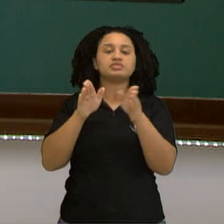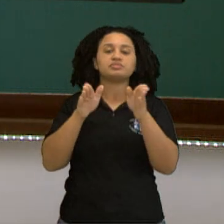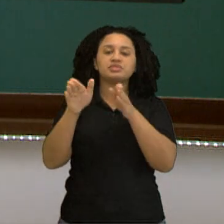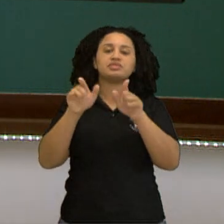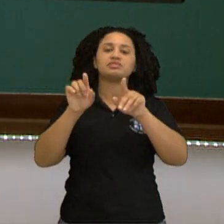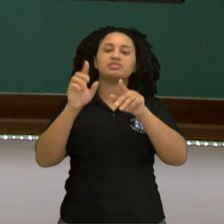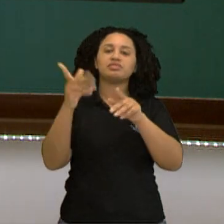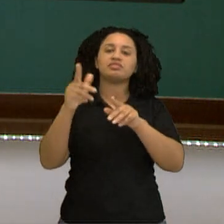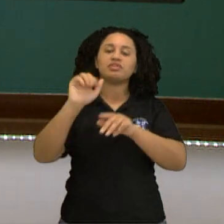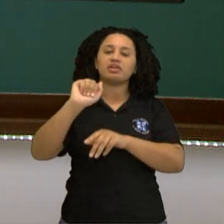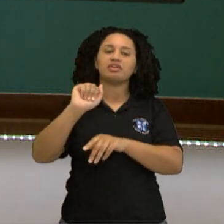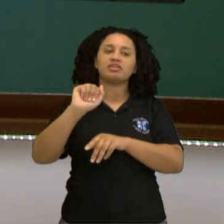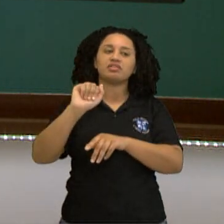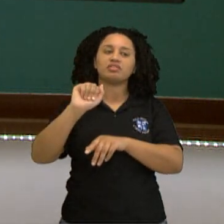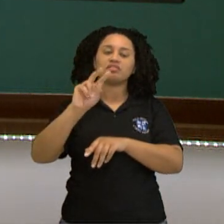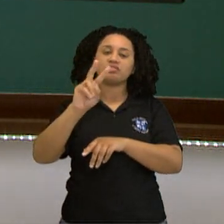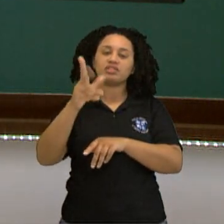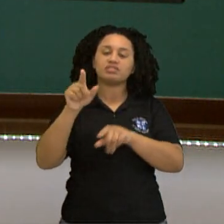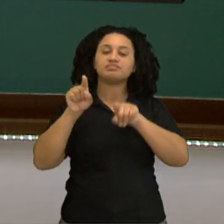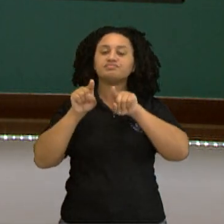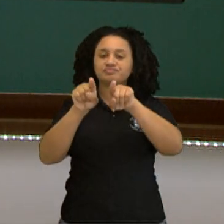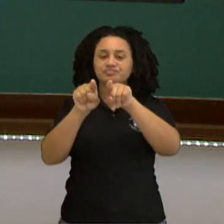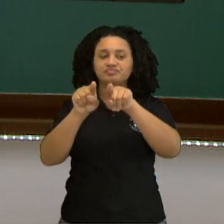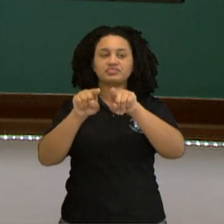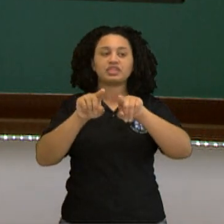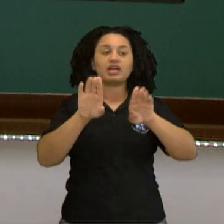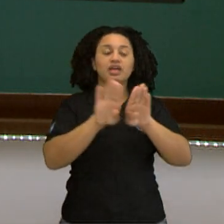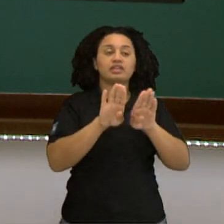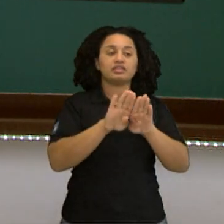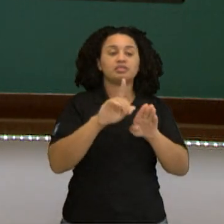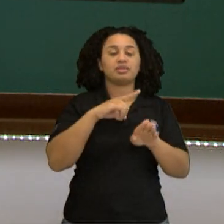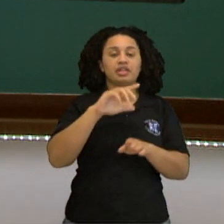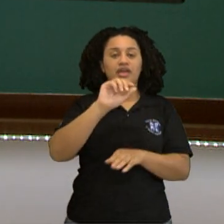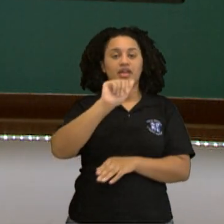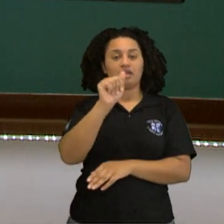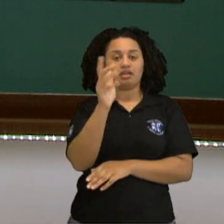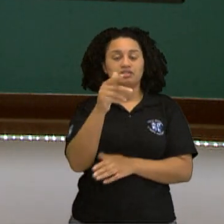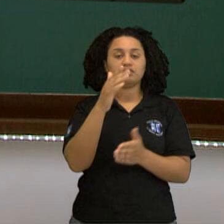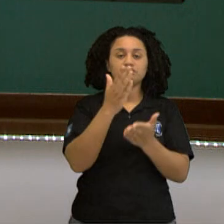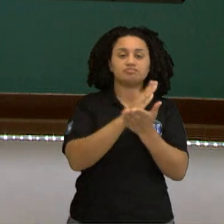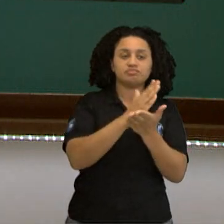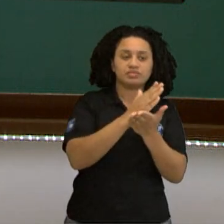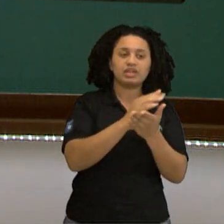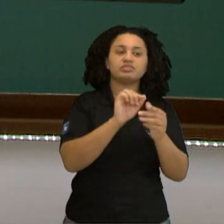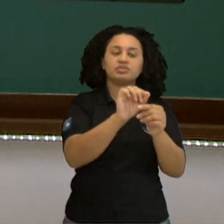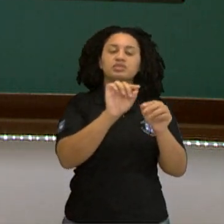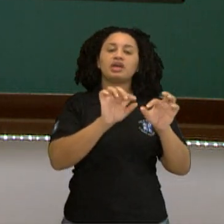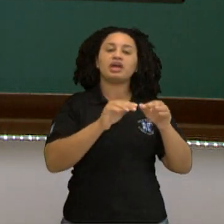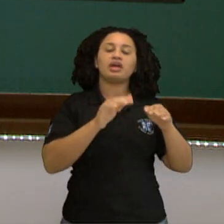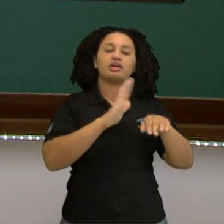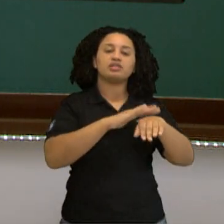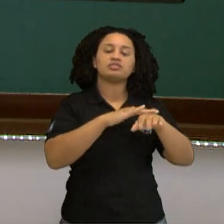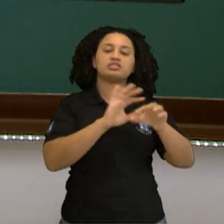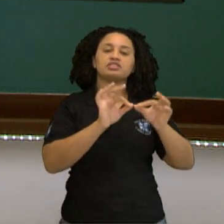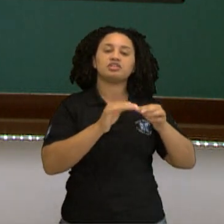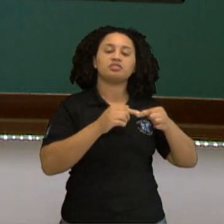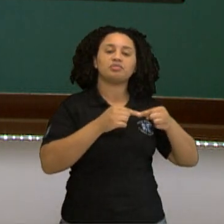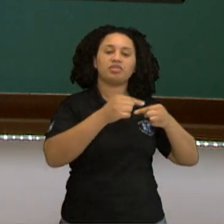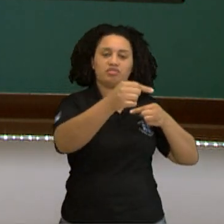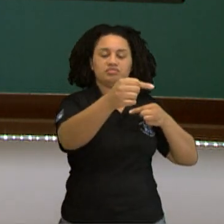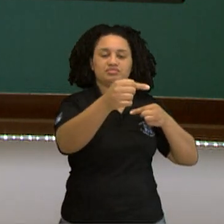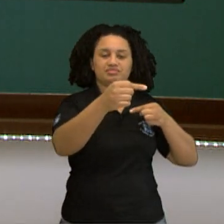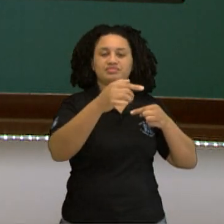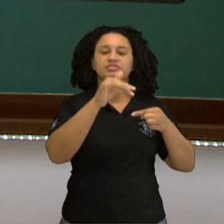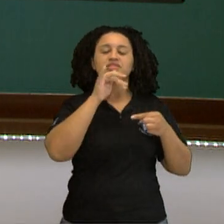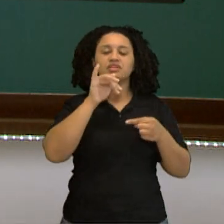de tempo muito curto. Agora nós temos a aceleração média. A aceleração média está relacionada, por exemplo, com as trocas de